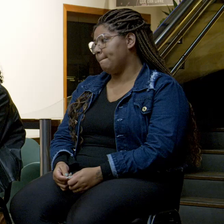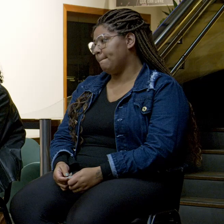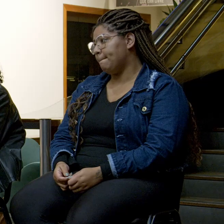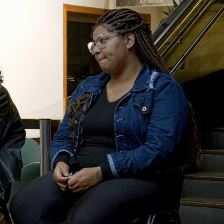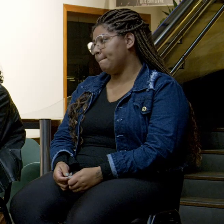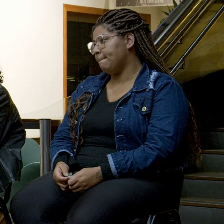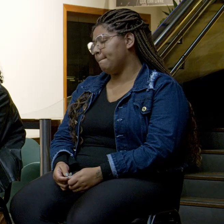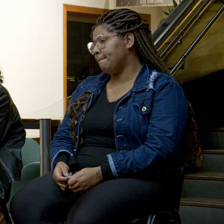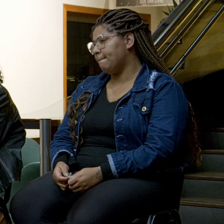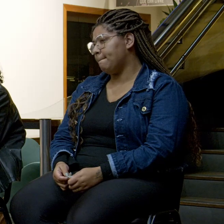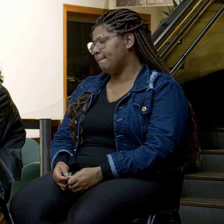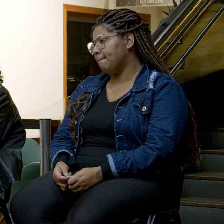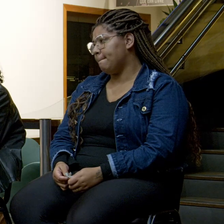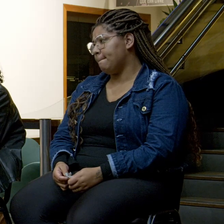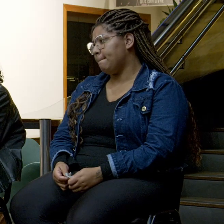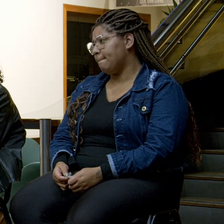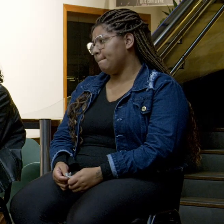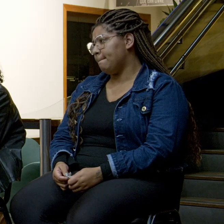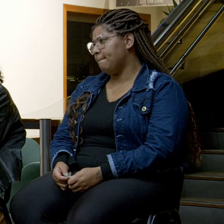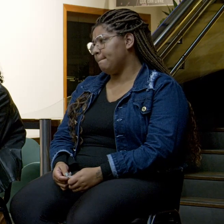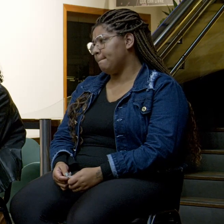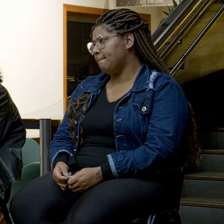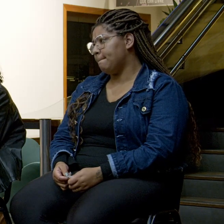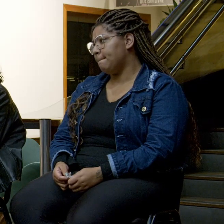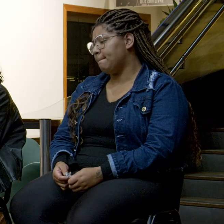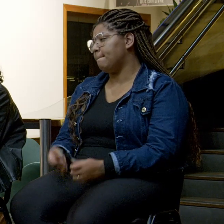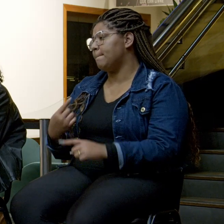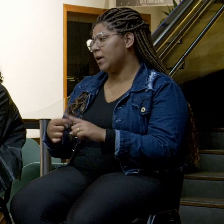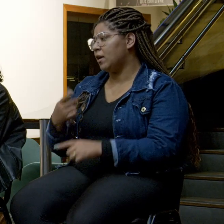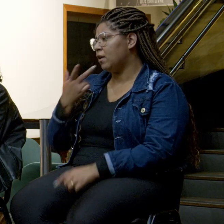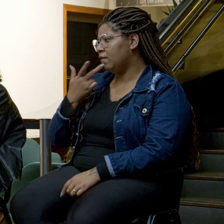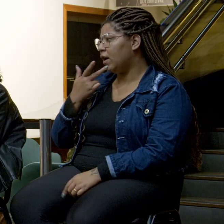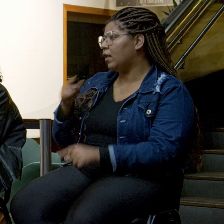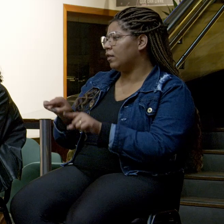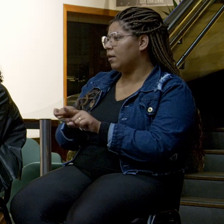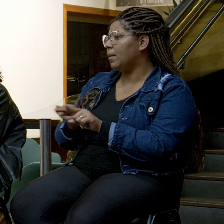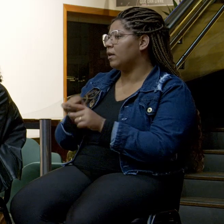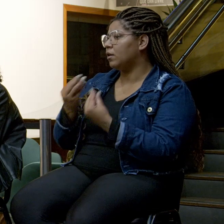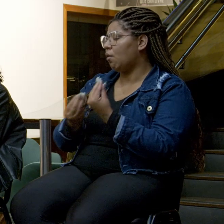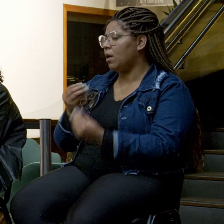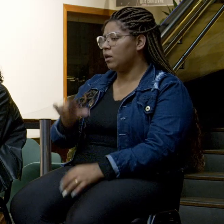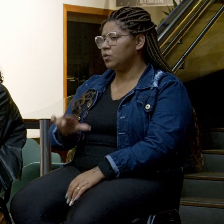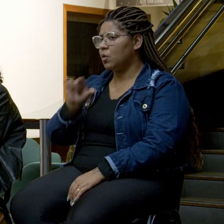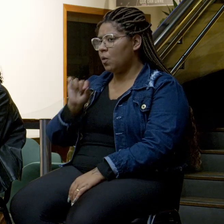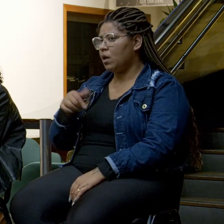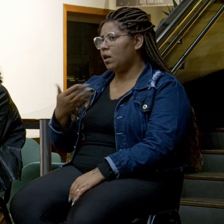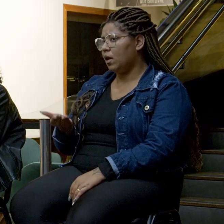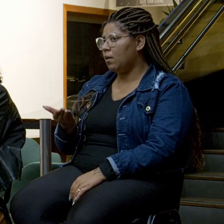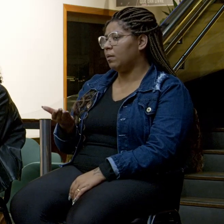me toca muito a Maiolino falar claramente que ela escolheu ser mãe, que ela queria ser mãe,